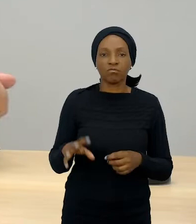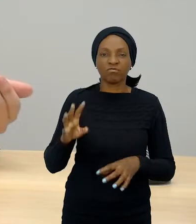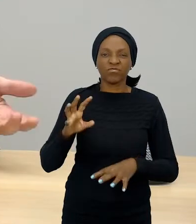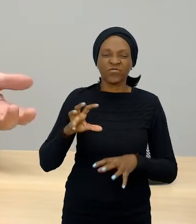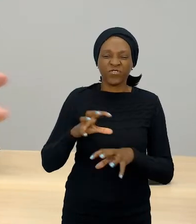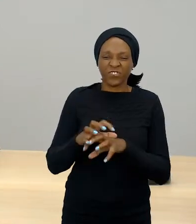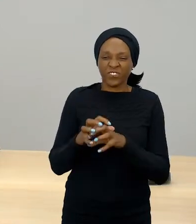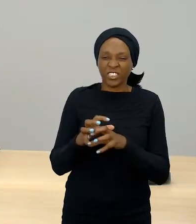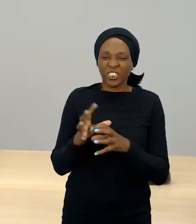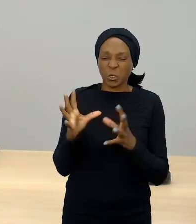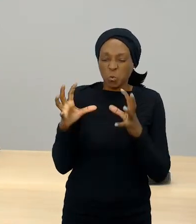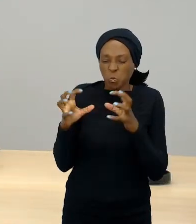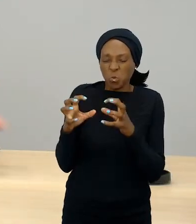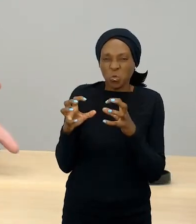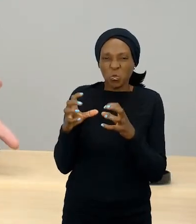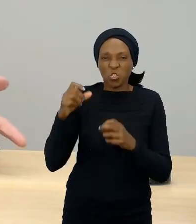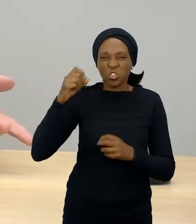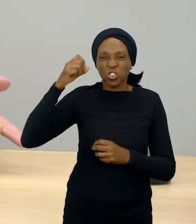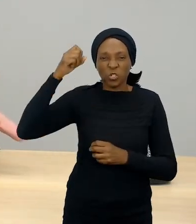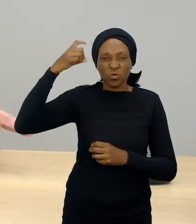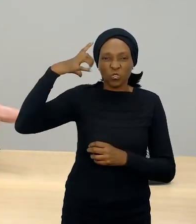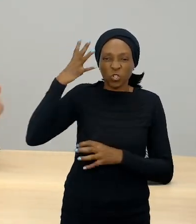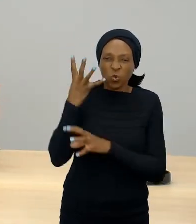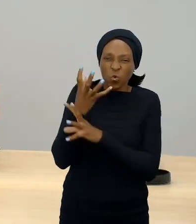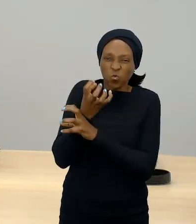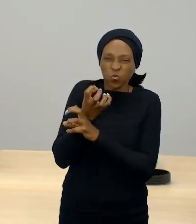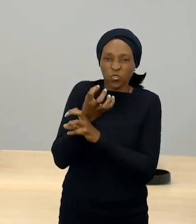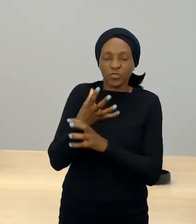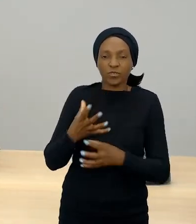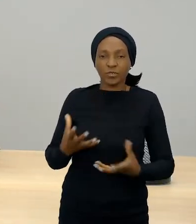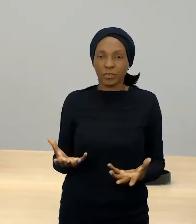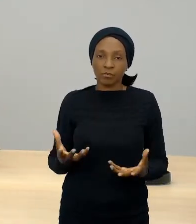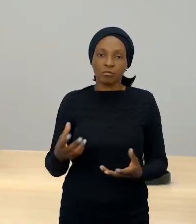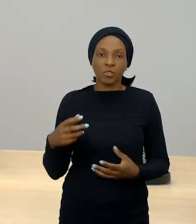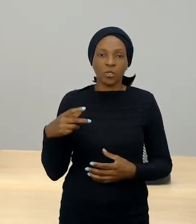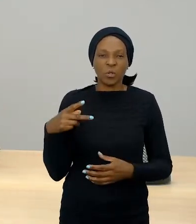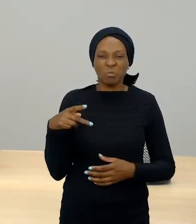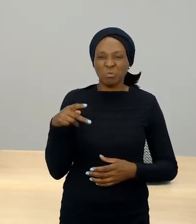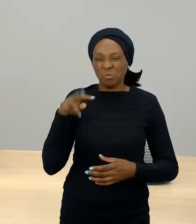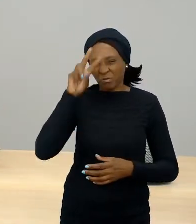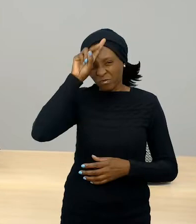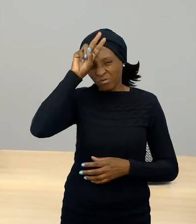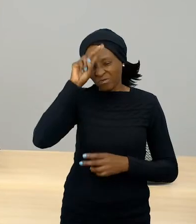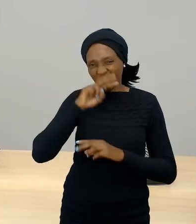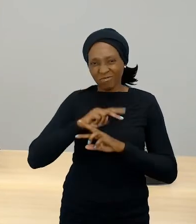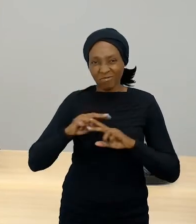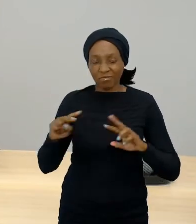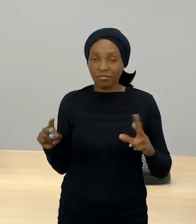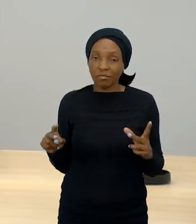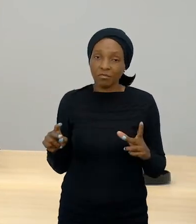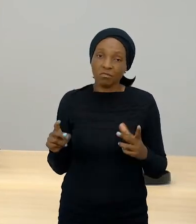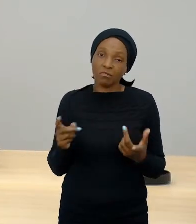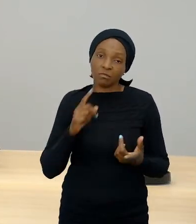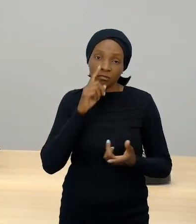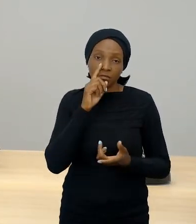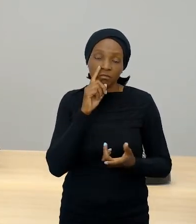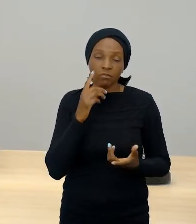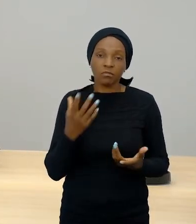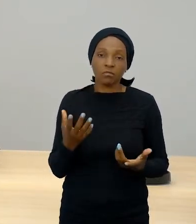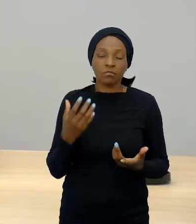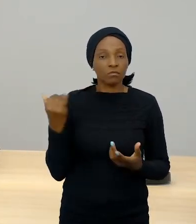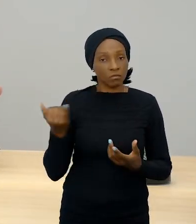pragas, murcha, queimada pelo sol, né? Então não é interessante. E é importante também você